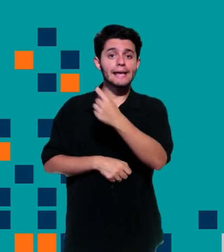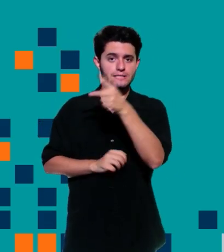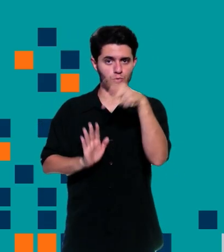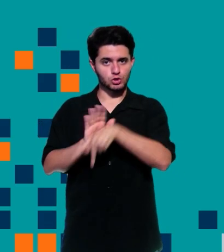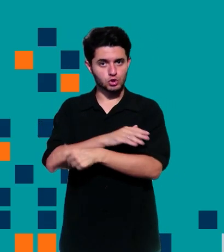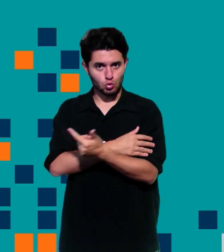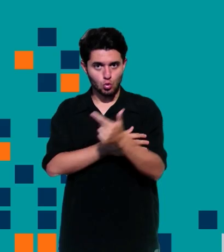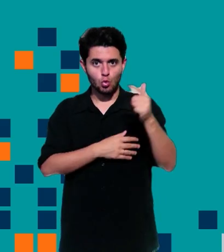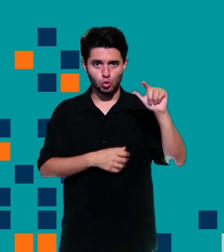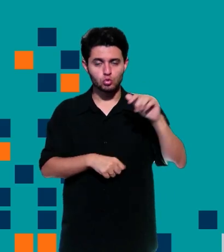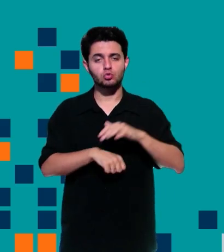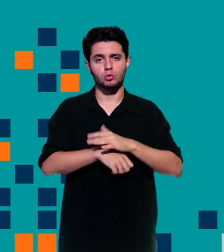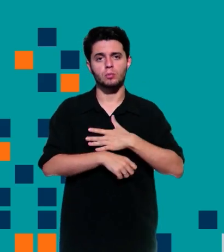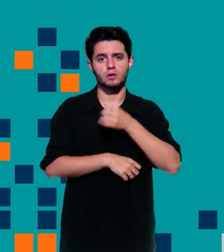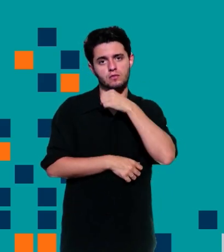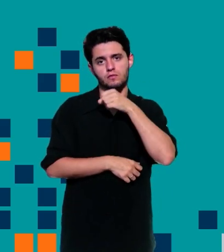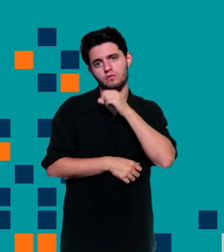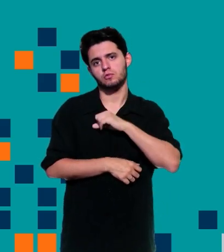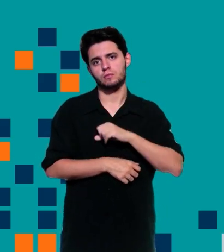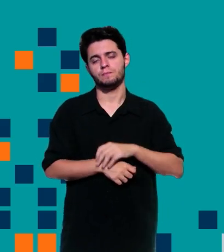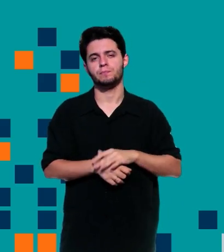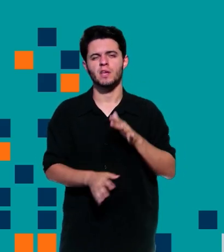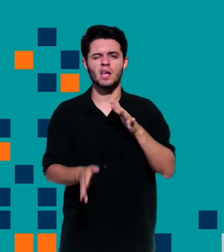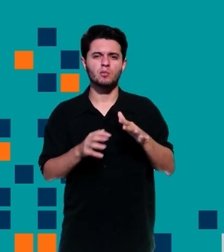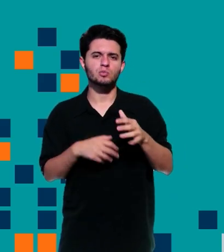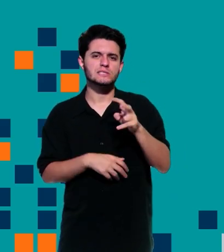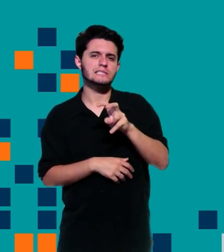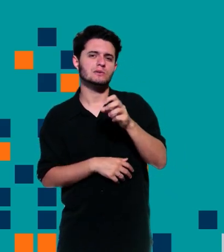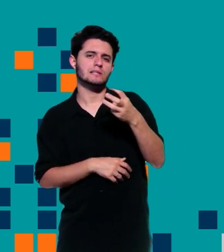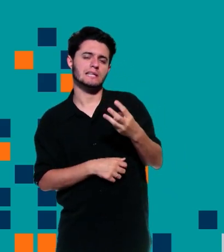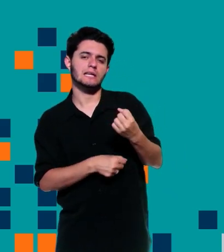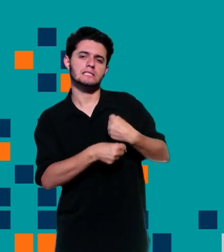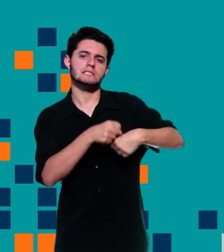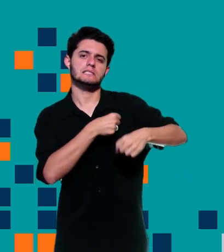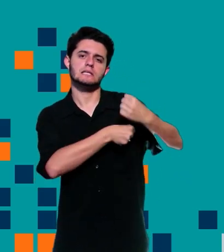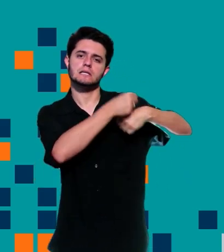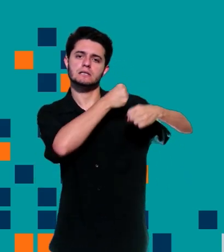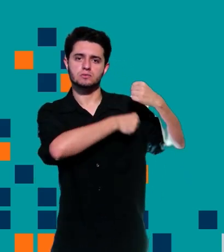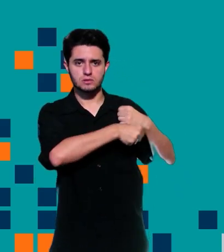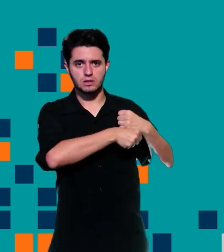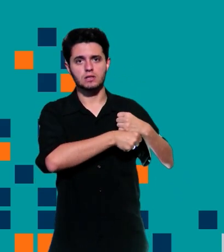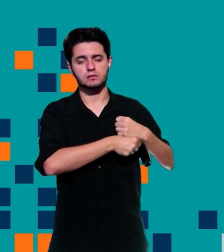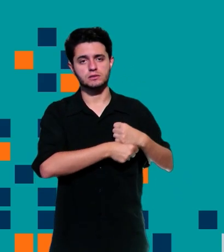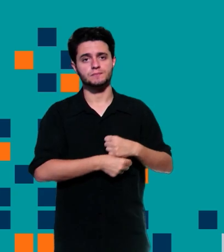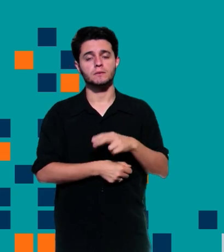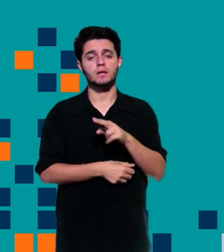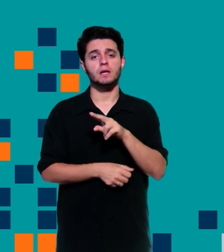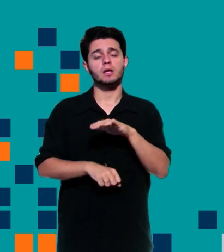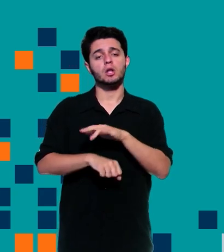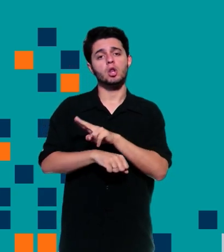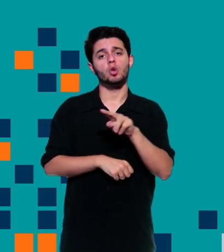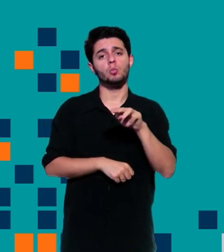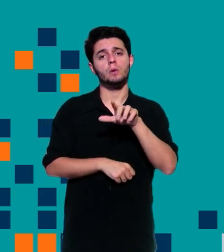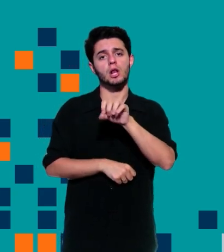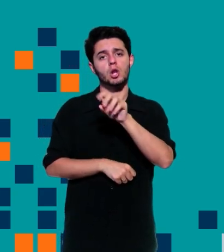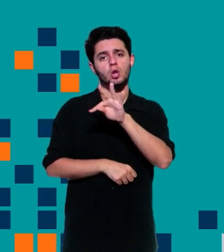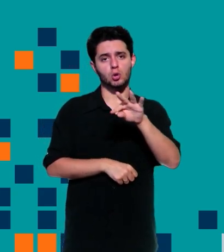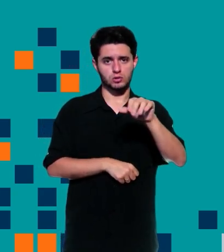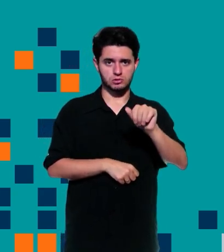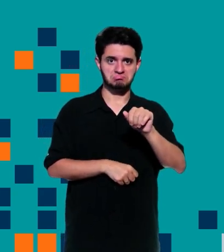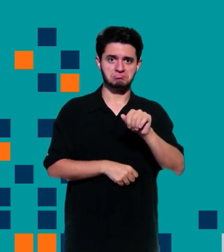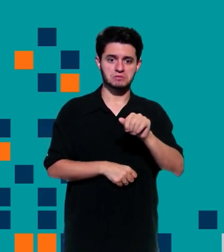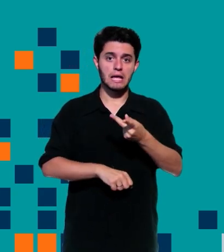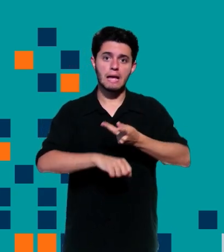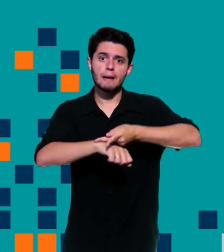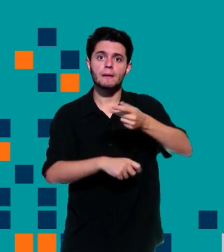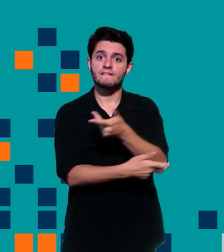50 e tantos. 53, que é a Casa da Lota, que ele ganhou vários prêmios na época, que diziam que era a primeira casa em